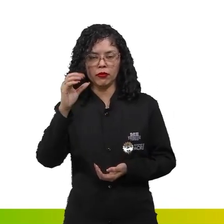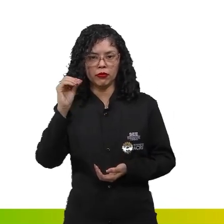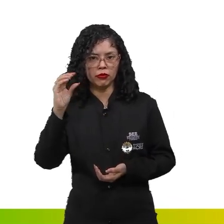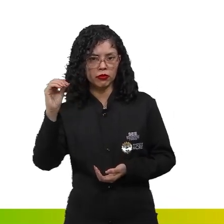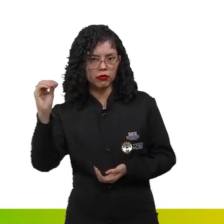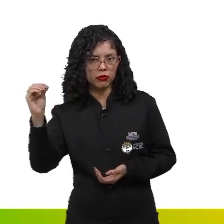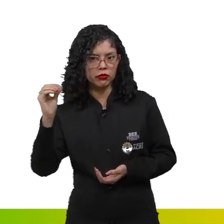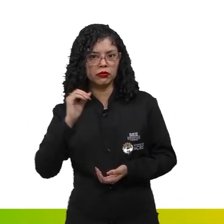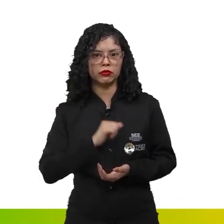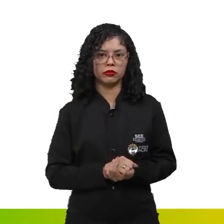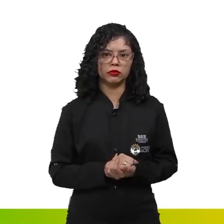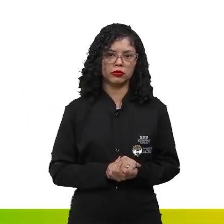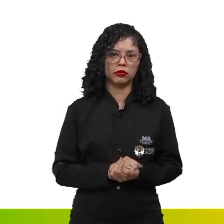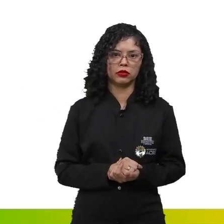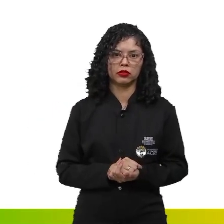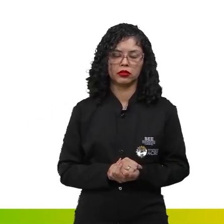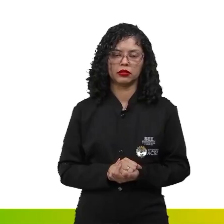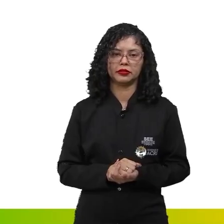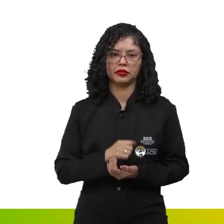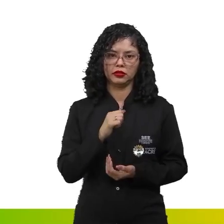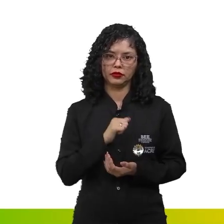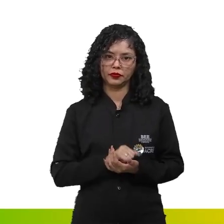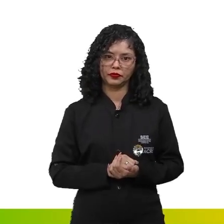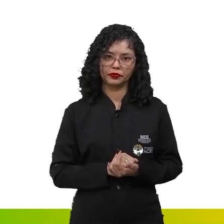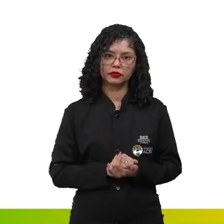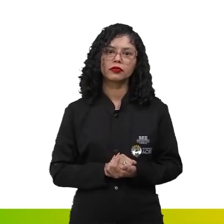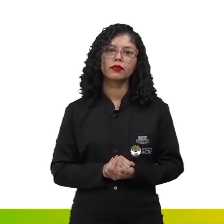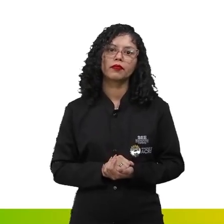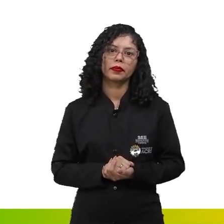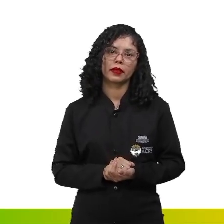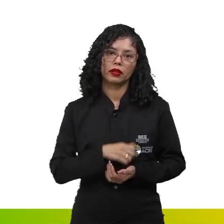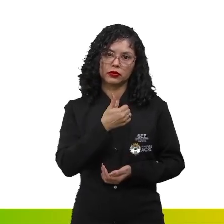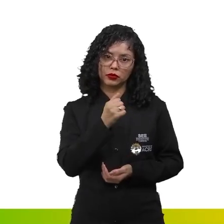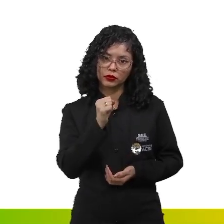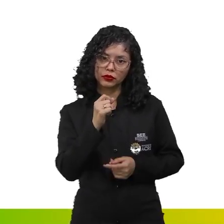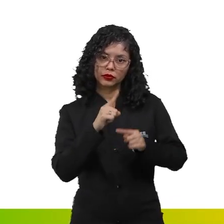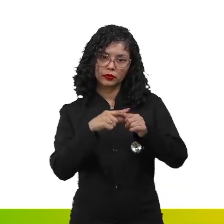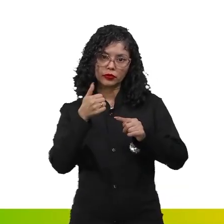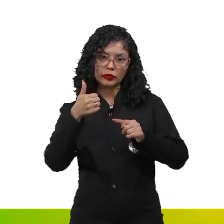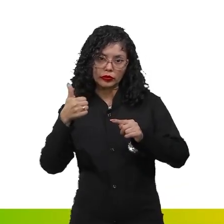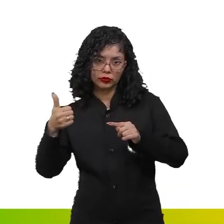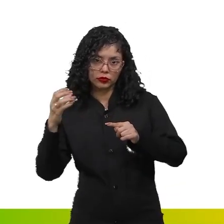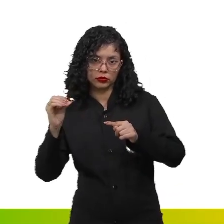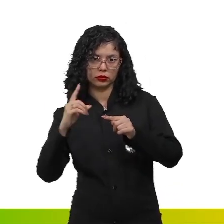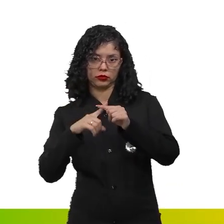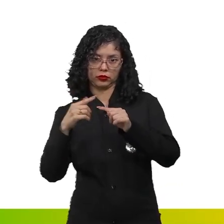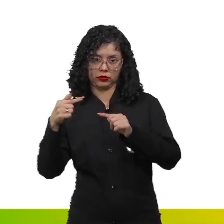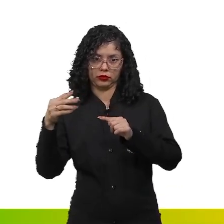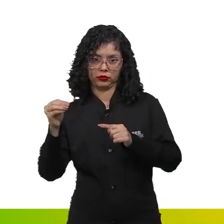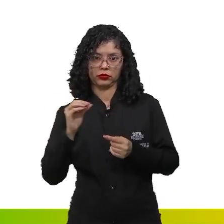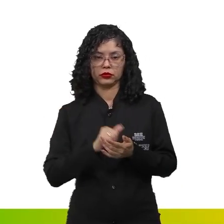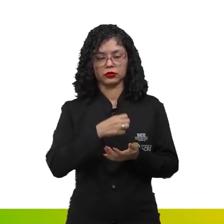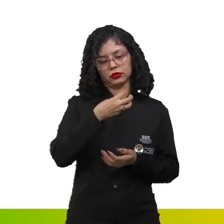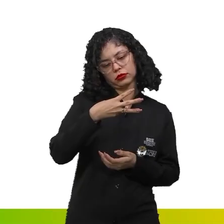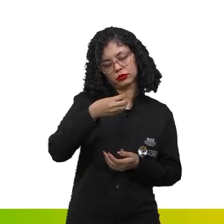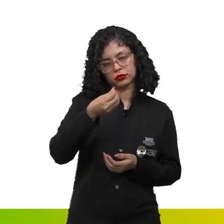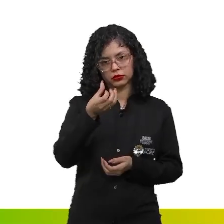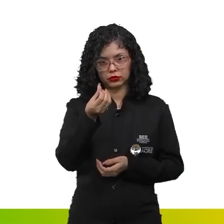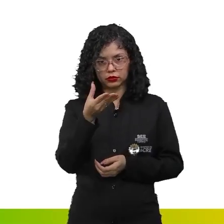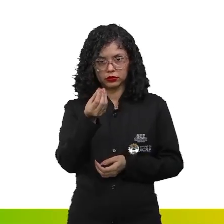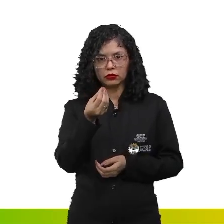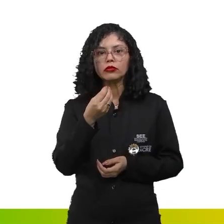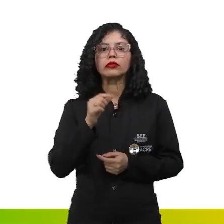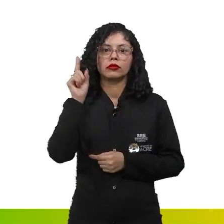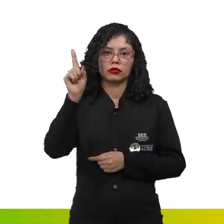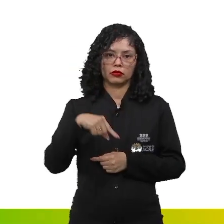288 mil. E 180 mais 110 mais 70, 360. Corto o